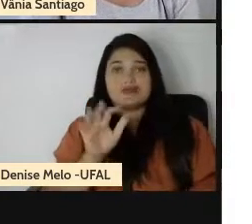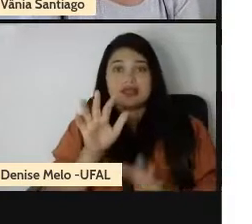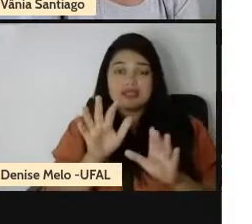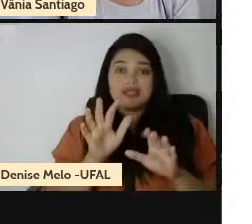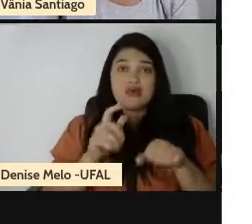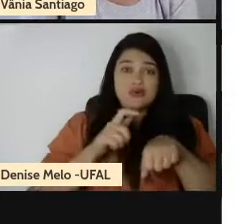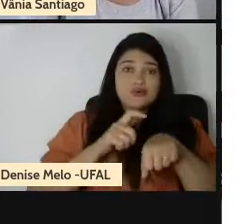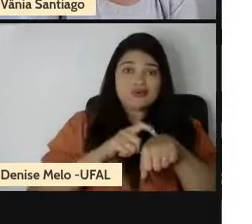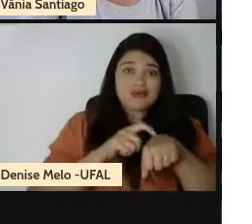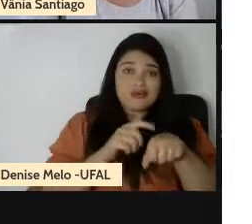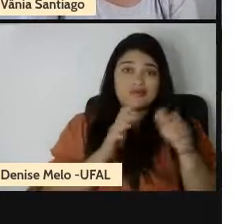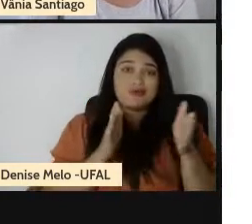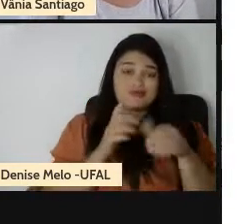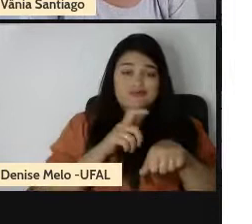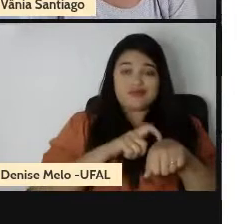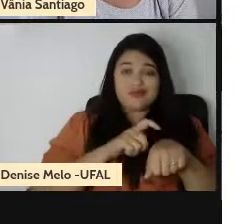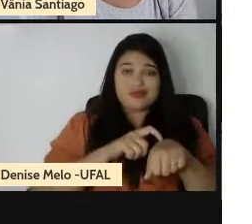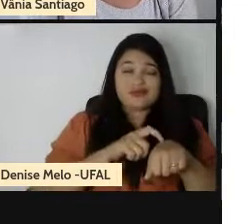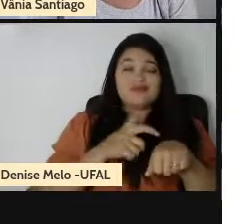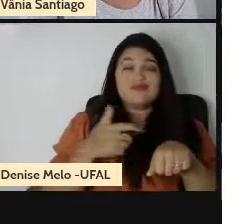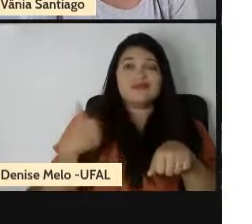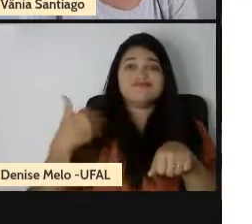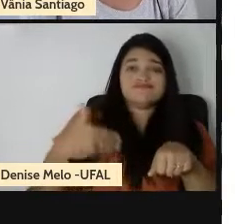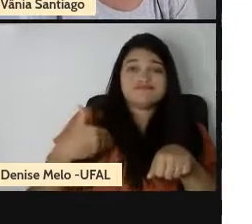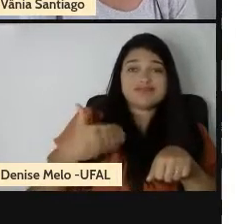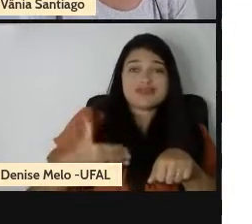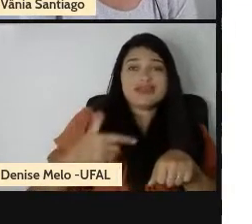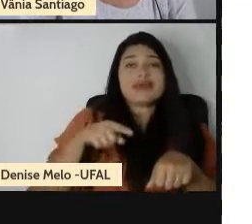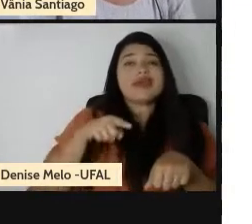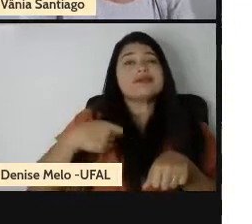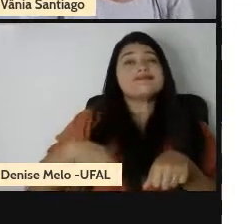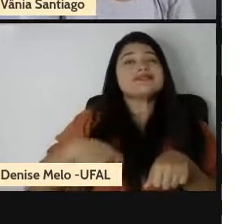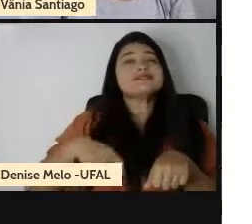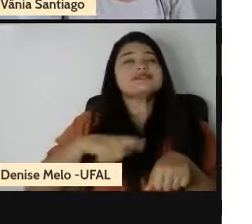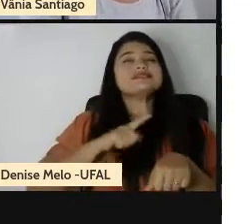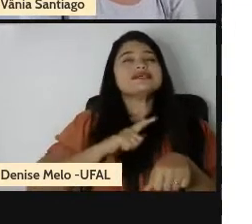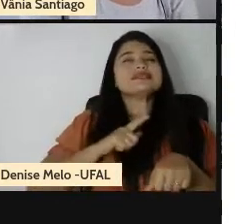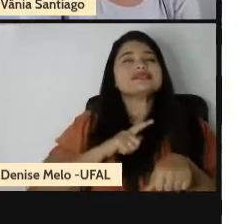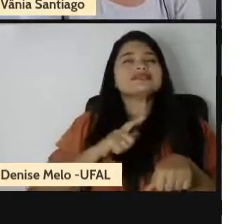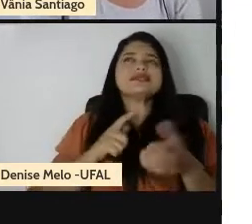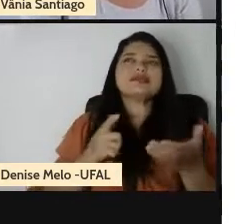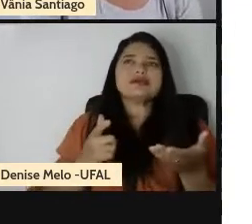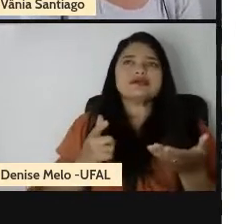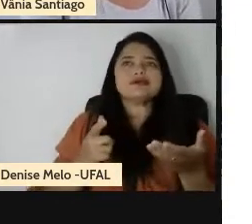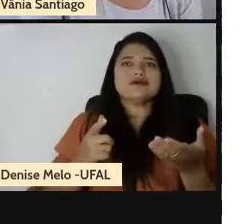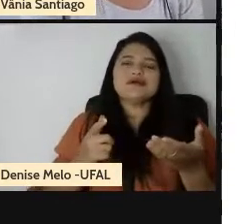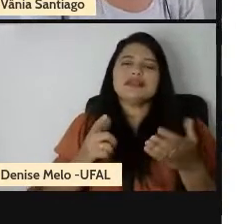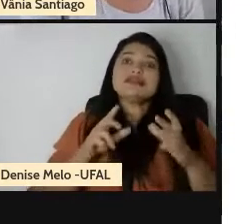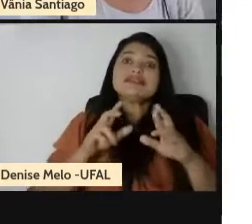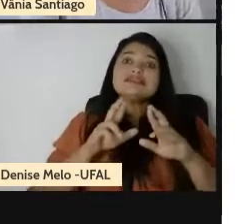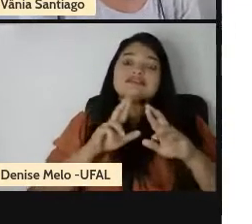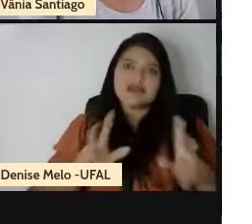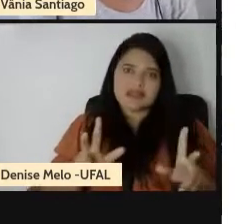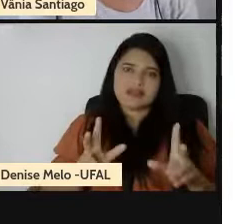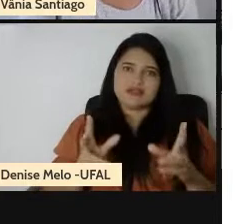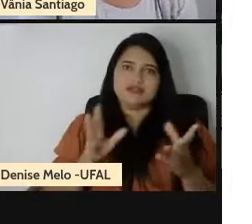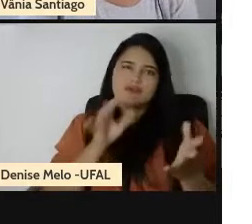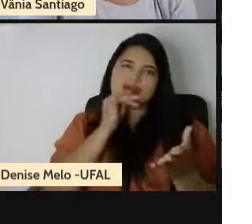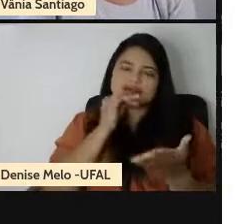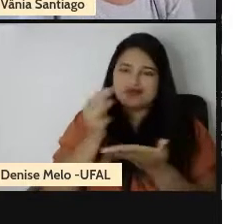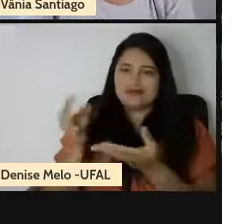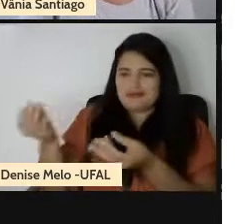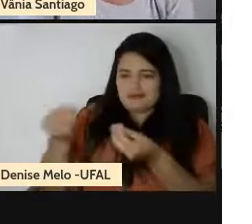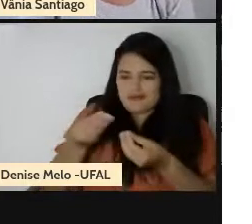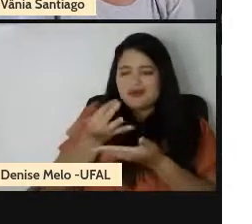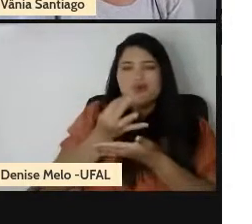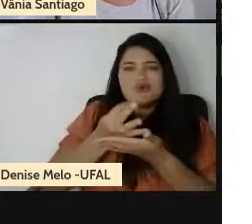fazendo com que a atividade ela tenha uma operacionalização de forma diferente. Então, quando eu tenho um texto acabado, eu